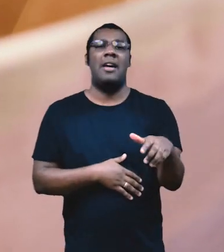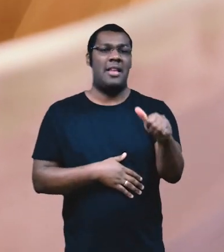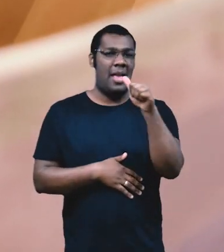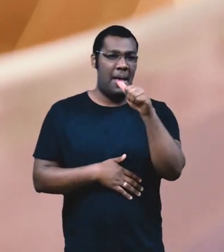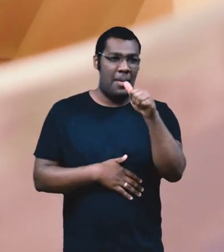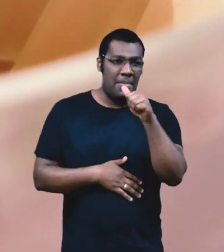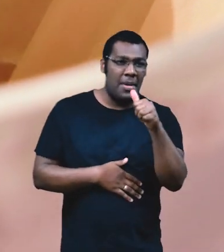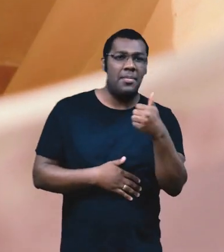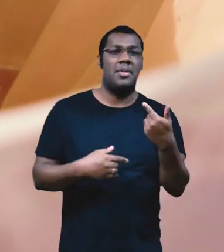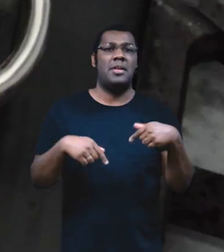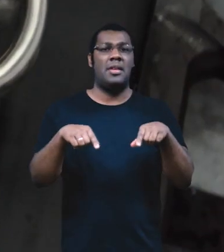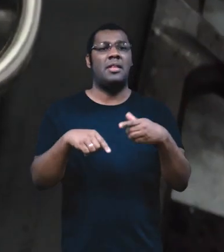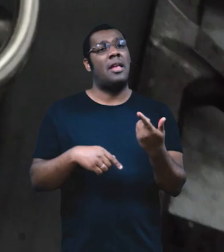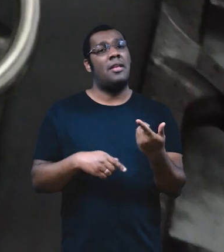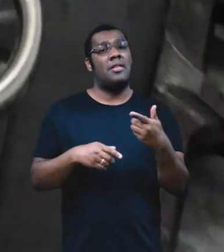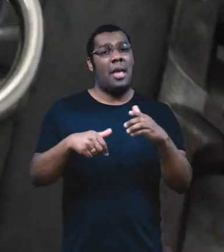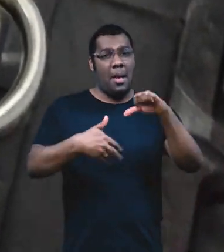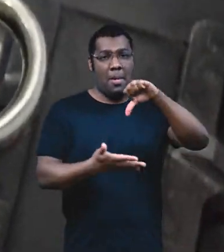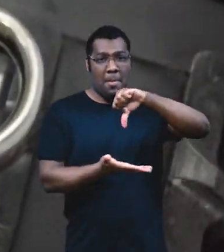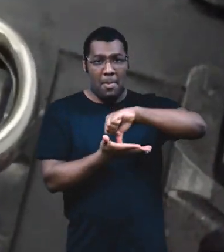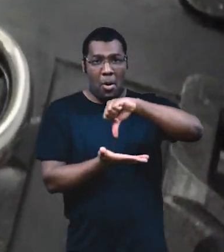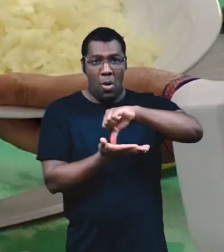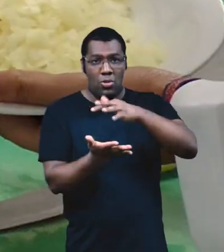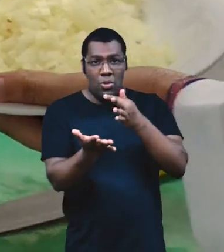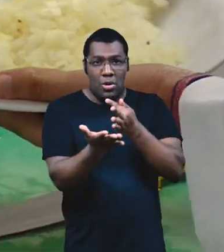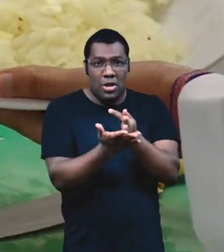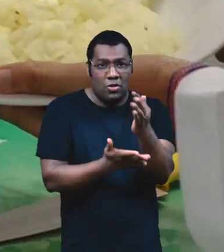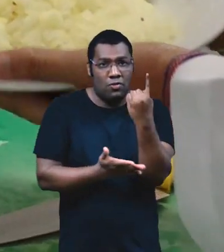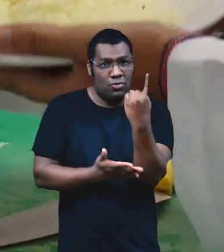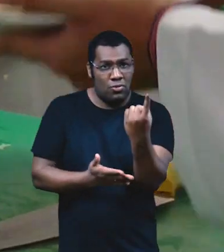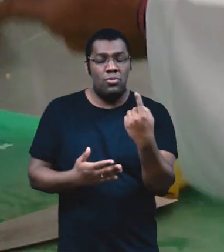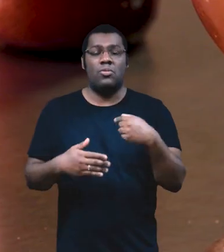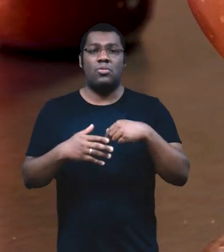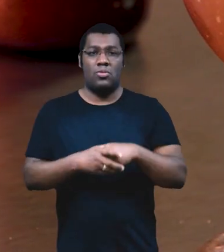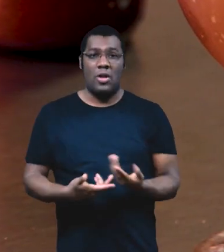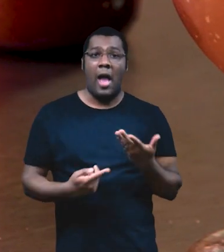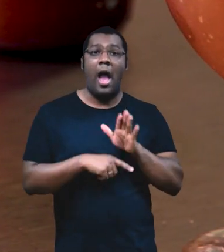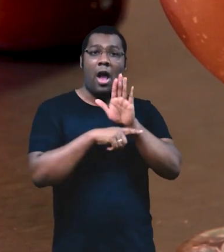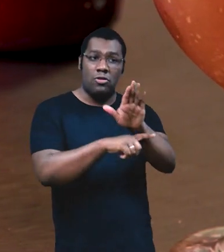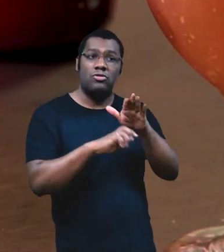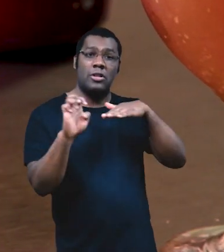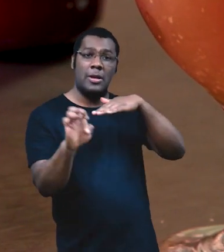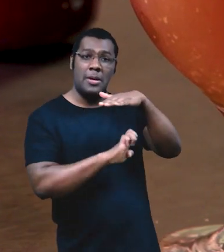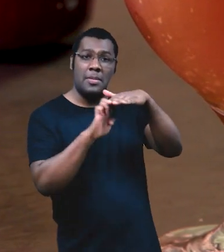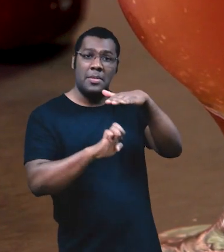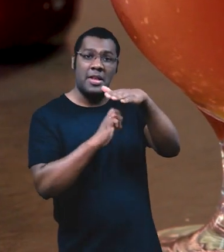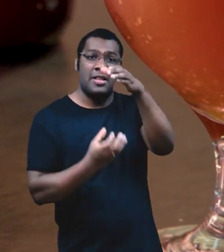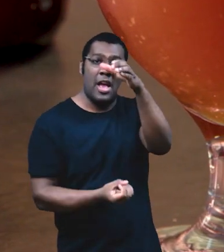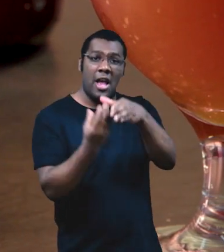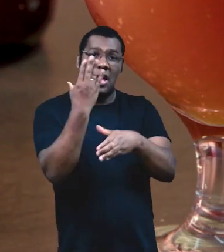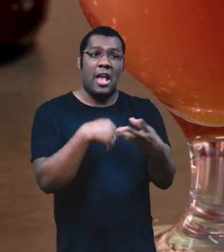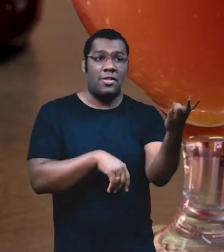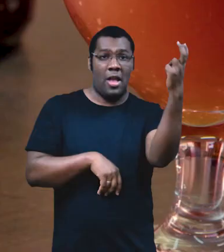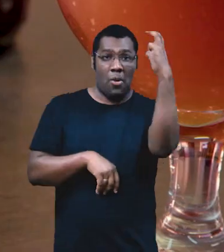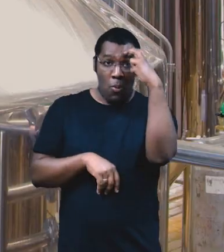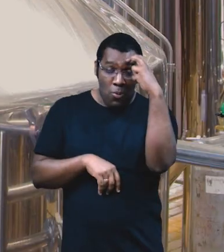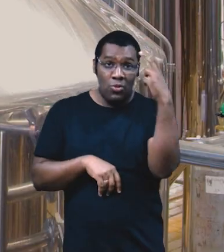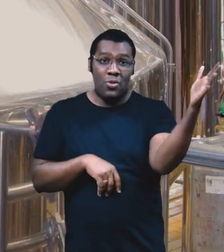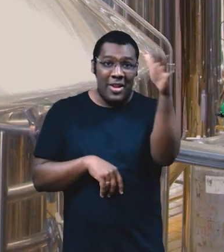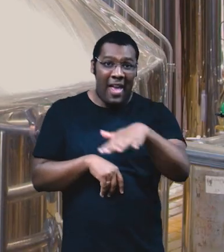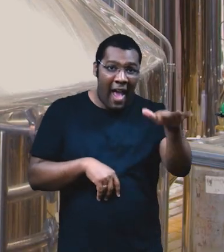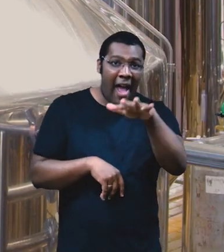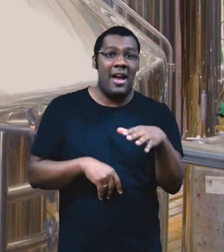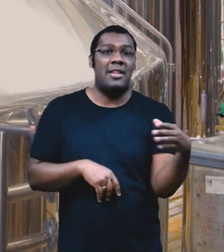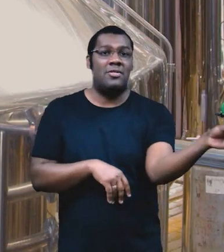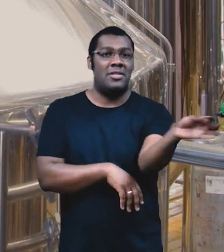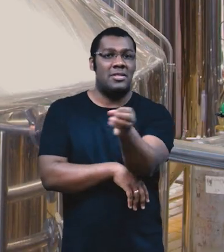sommelieria com Riacho Fundo, a parte de harmonizações, ajudar as empresas a criarem essa cultura cervejeira, né, que é uma